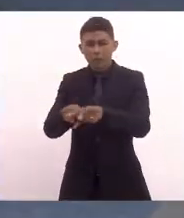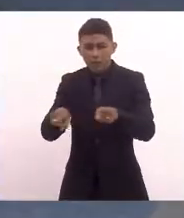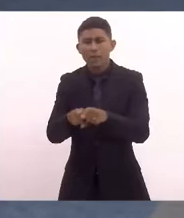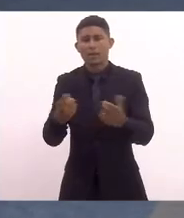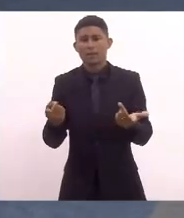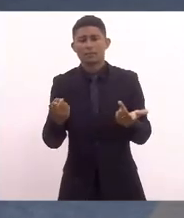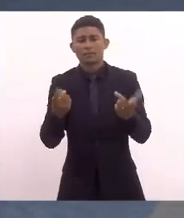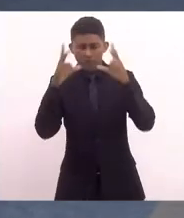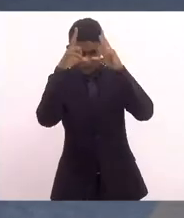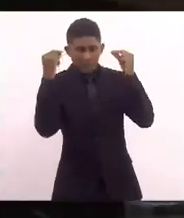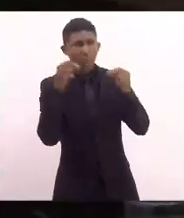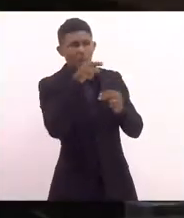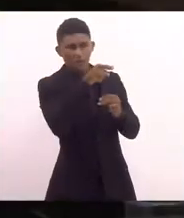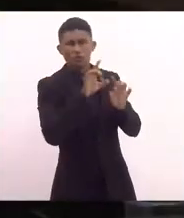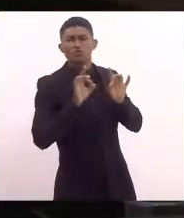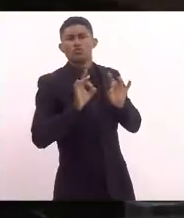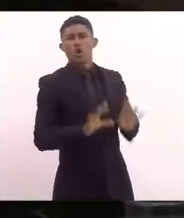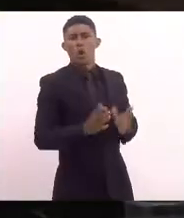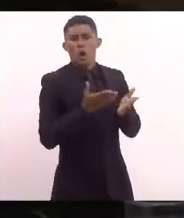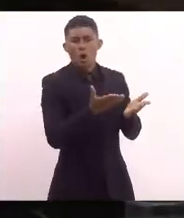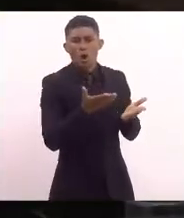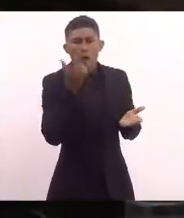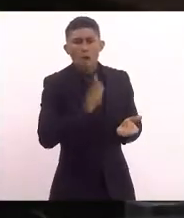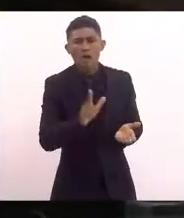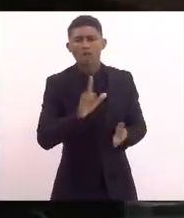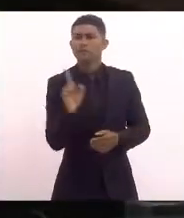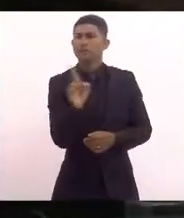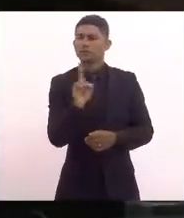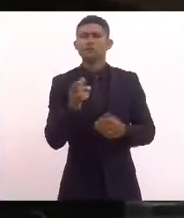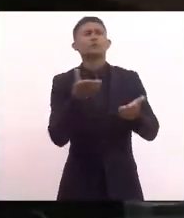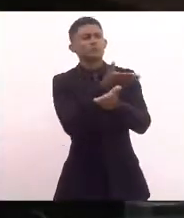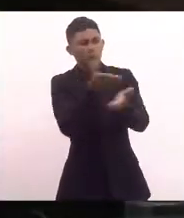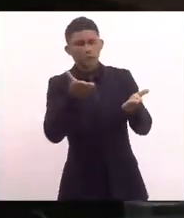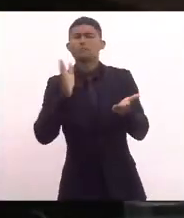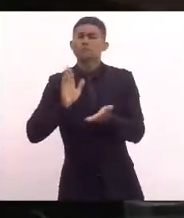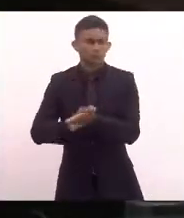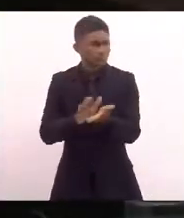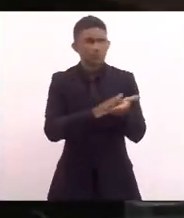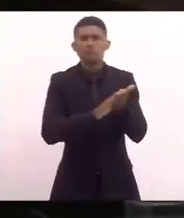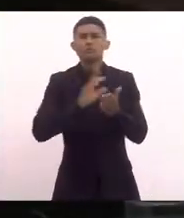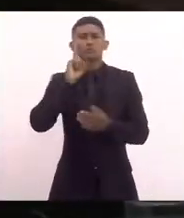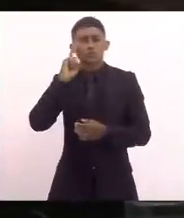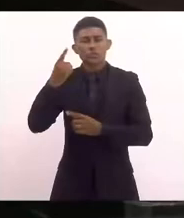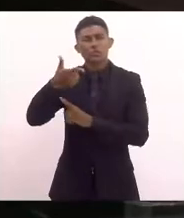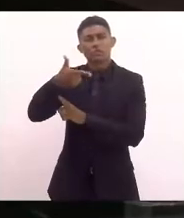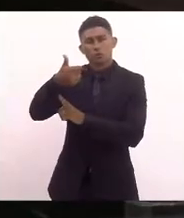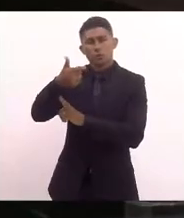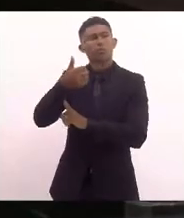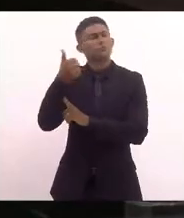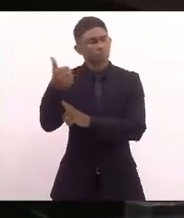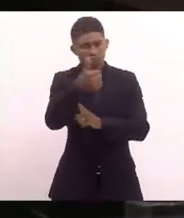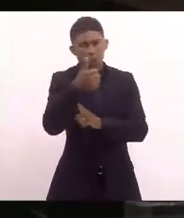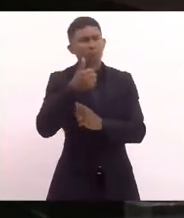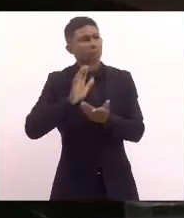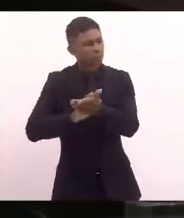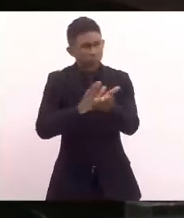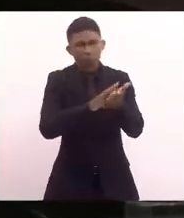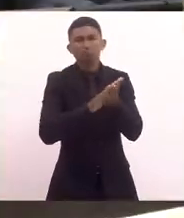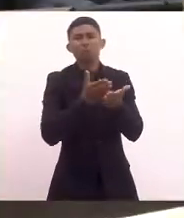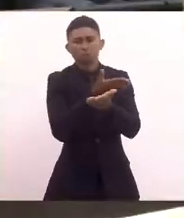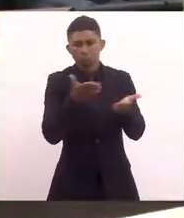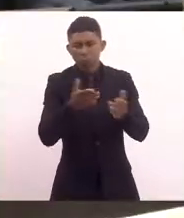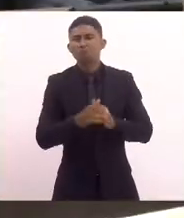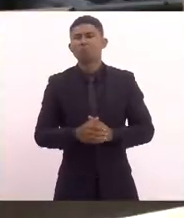não fazem nada sozinhos. Vocês estão de parabéns pelo dia 12, vocês estão de parabéns promovido pela